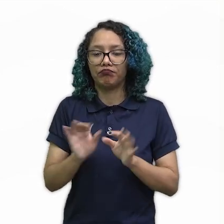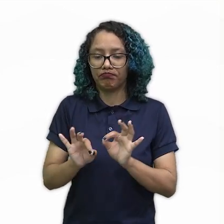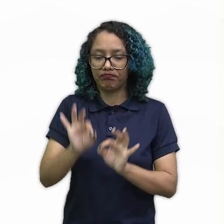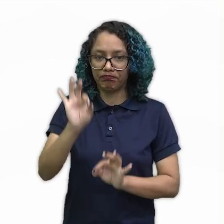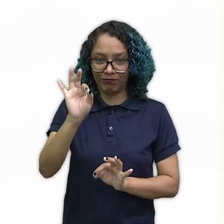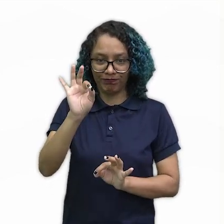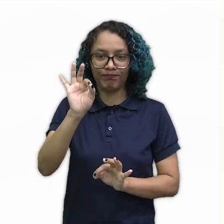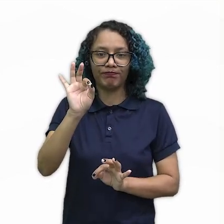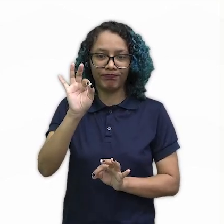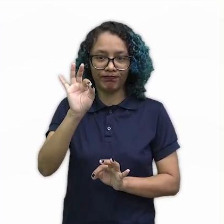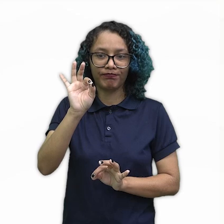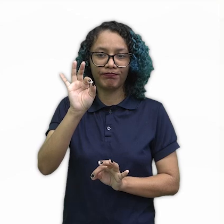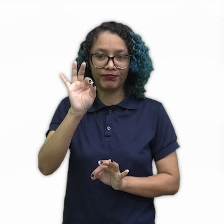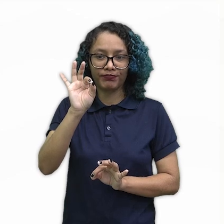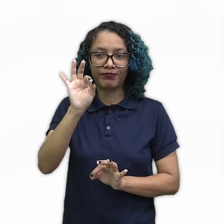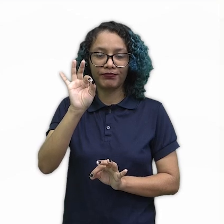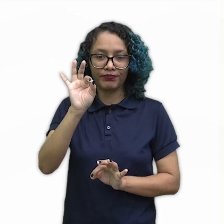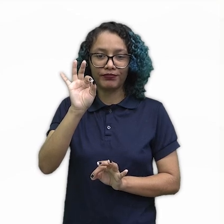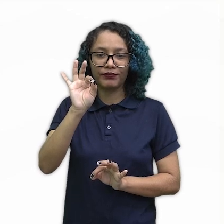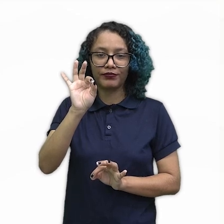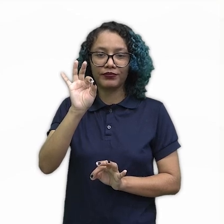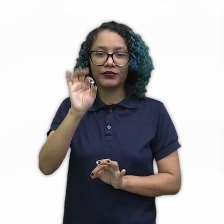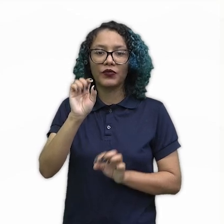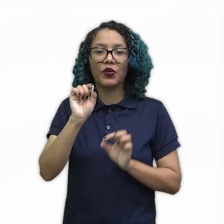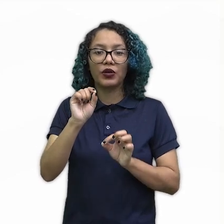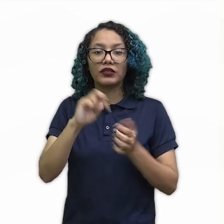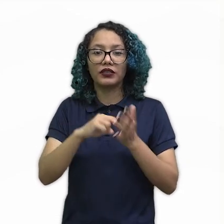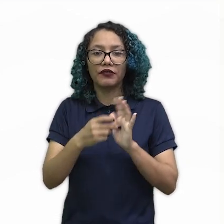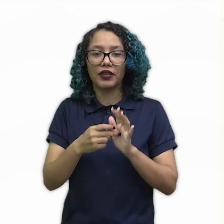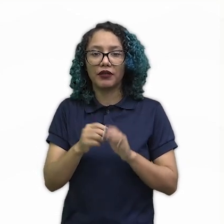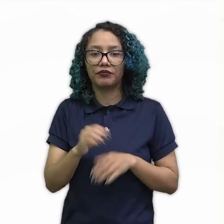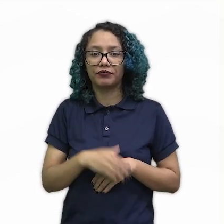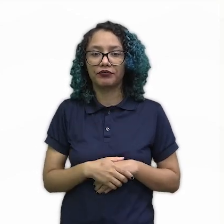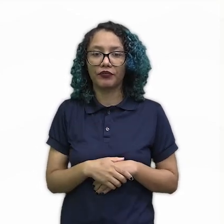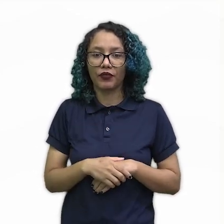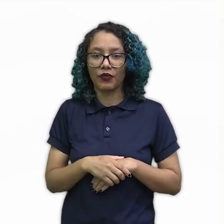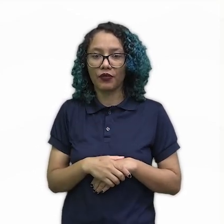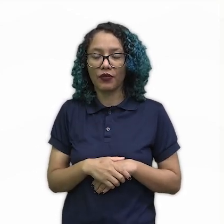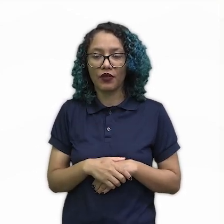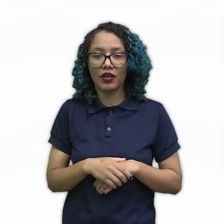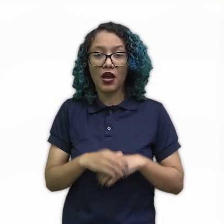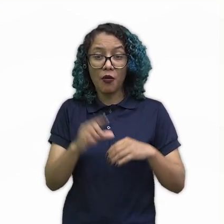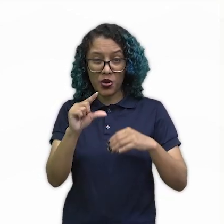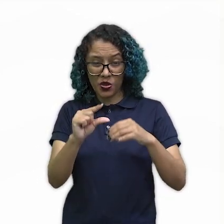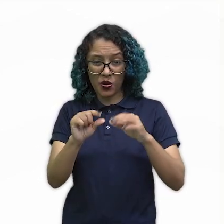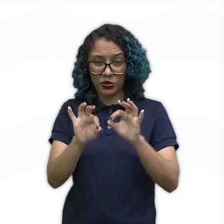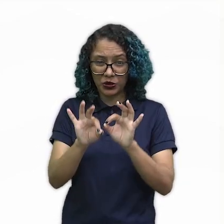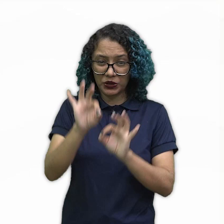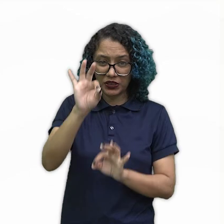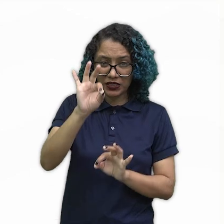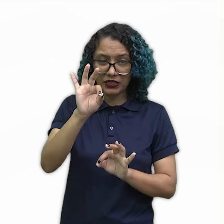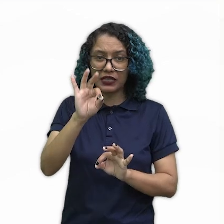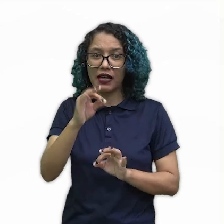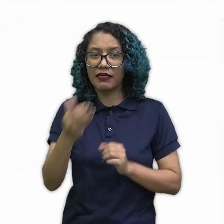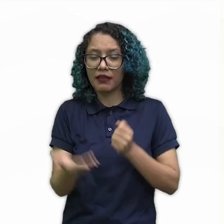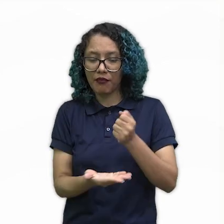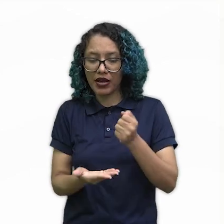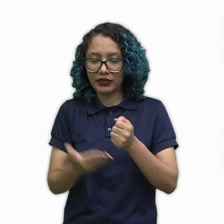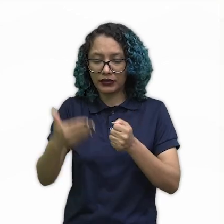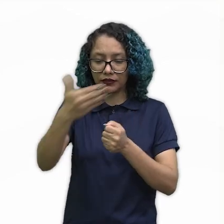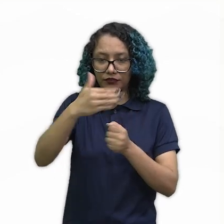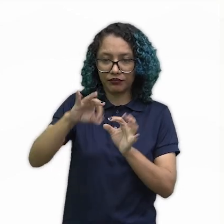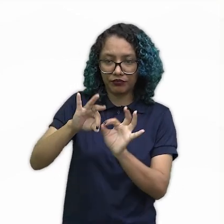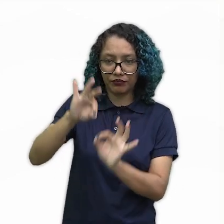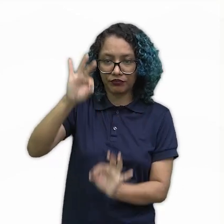altura. E a altura é o quê? É a menor distância entre as suas bases, que nós temos aqui exemplificado no